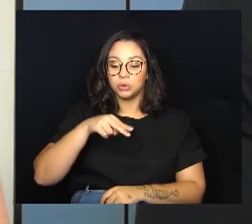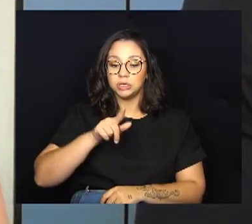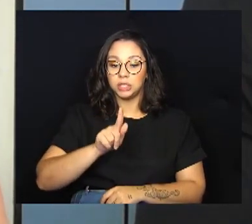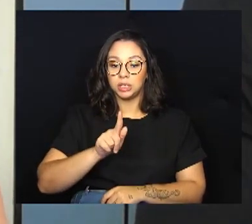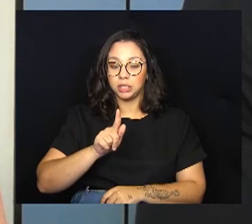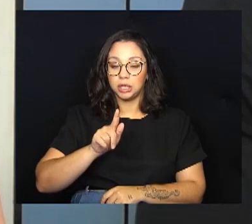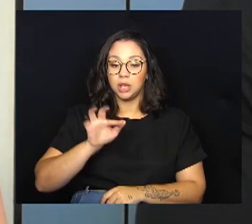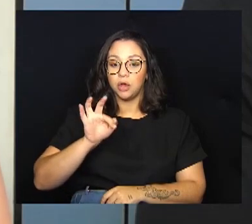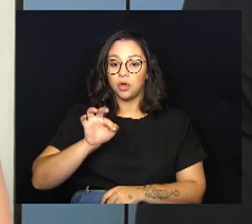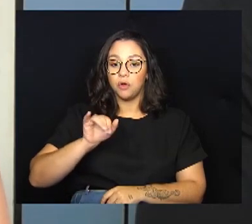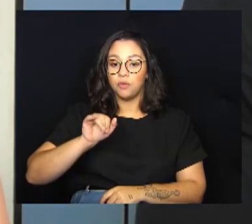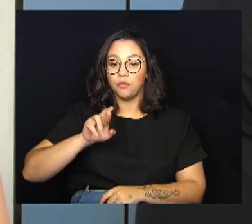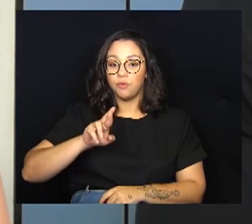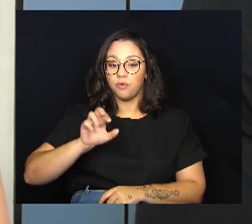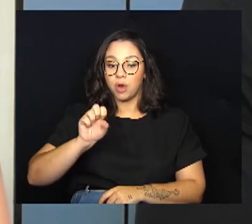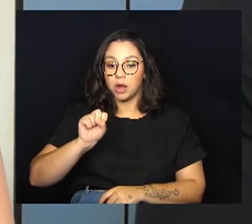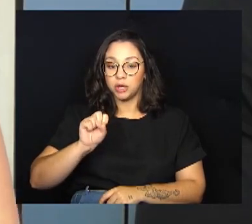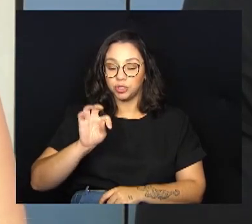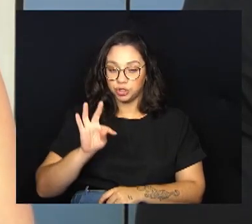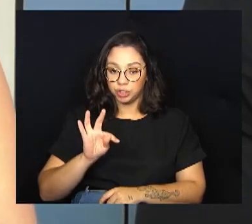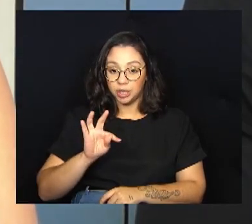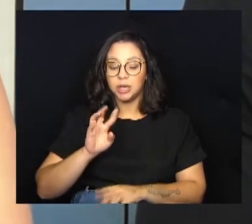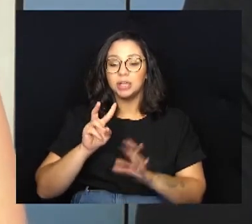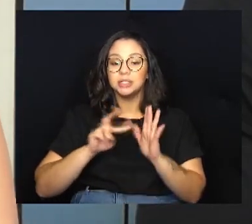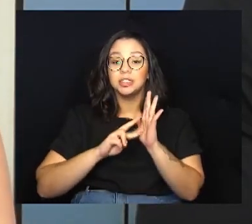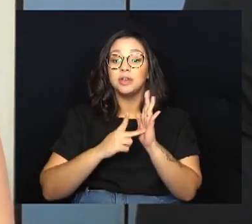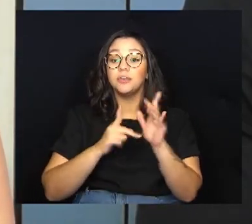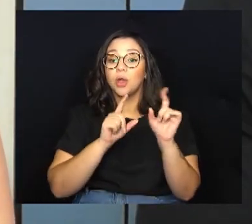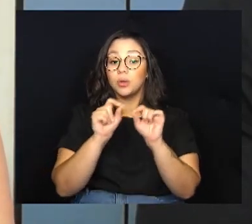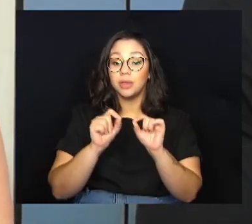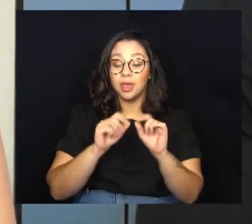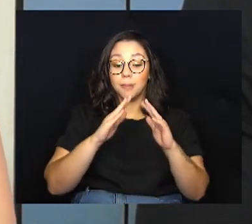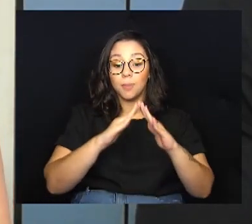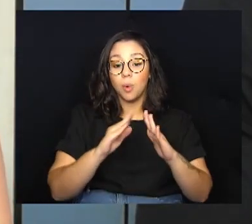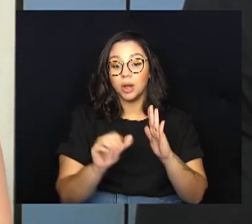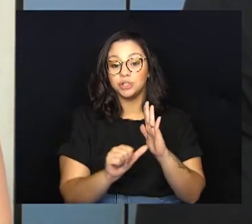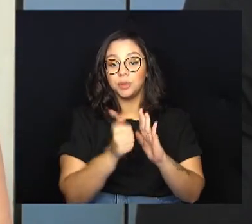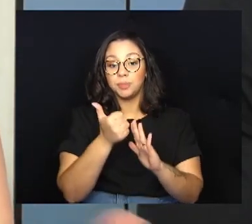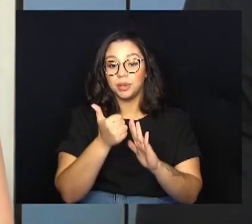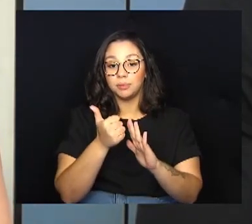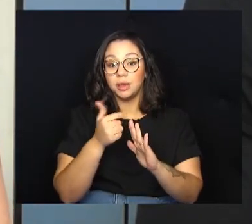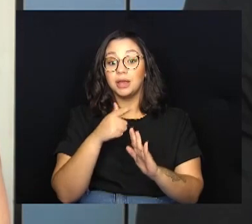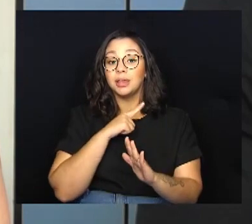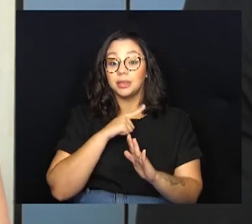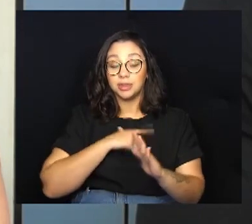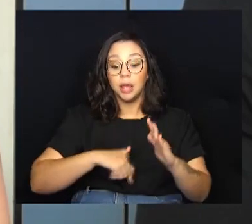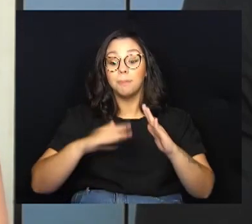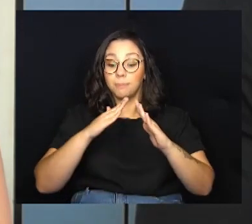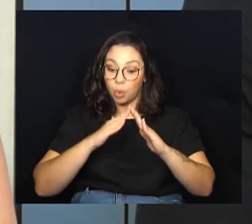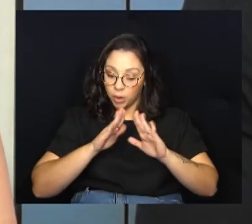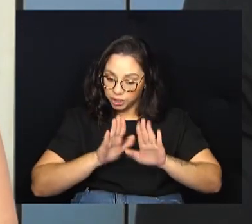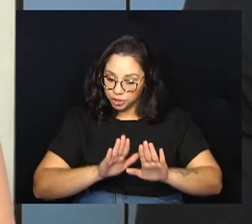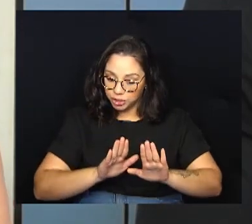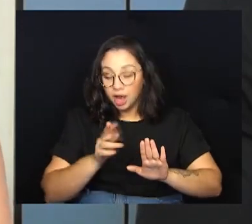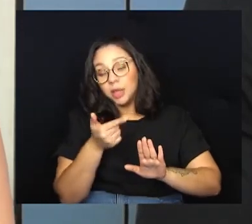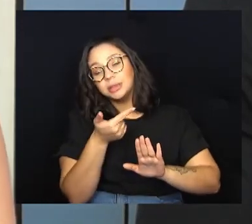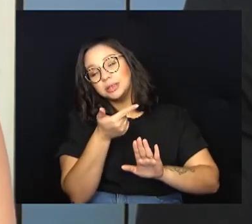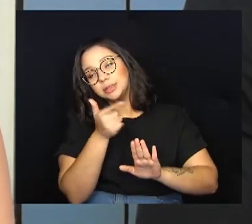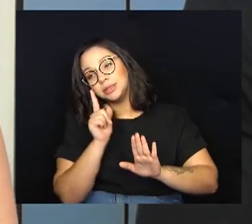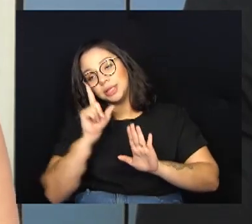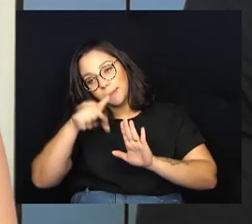de equipamento, nós não podemos pensar isso de modo isolado ao monitoramento. A própria FEBRACT, ao longo de 9 anos, no estado de São Paulo, fez